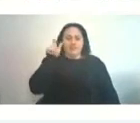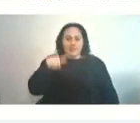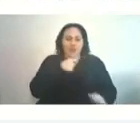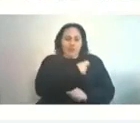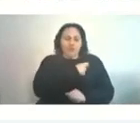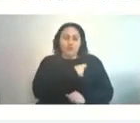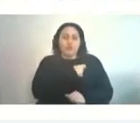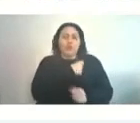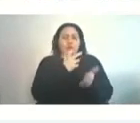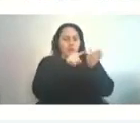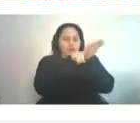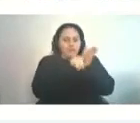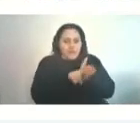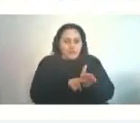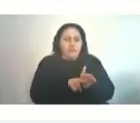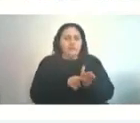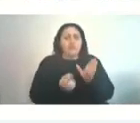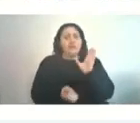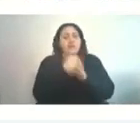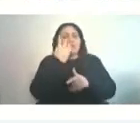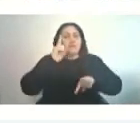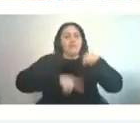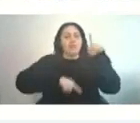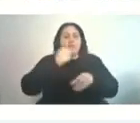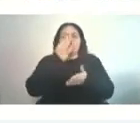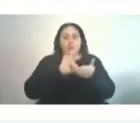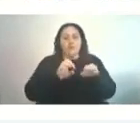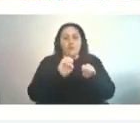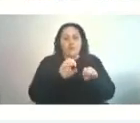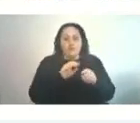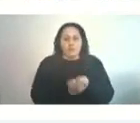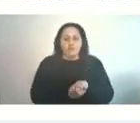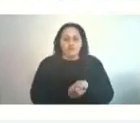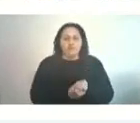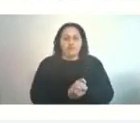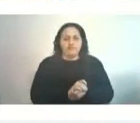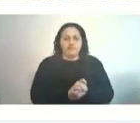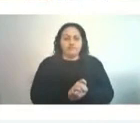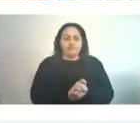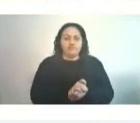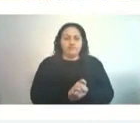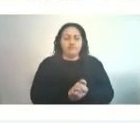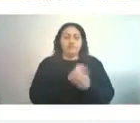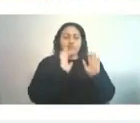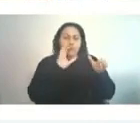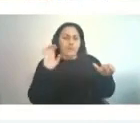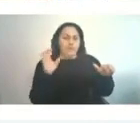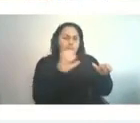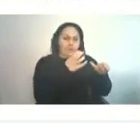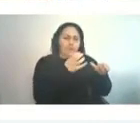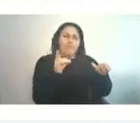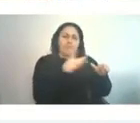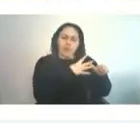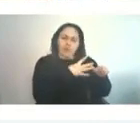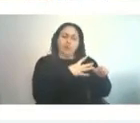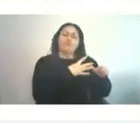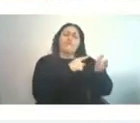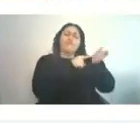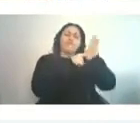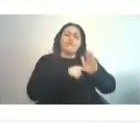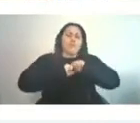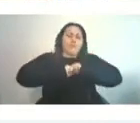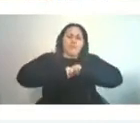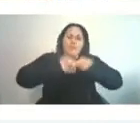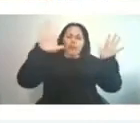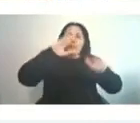para poder ensinar. Depois que a gente fez isso, viralizou um vídeo porque a gente queria ajudar o Brasil inteiro, as pessoas a